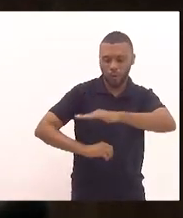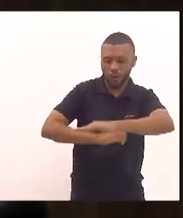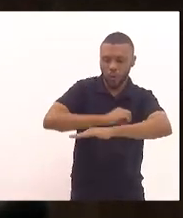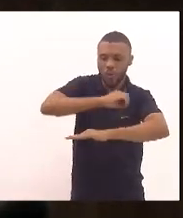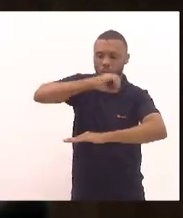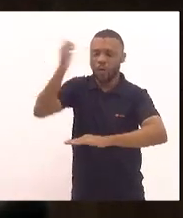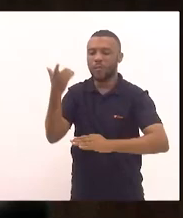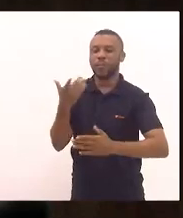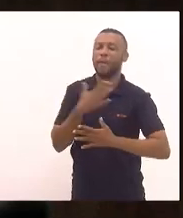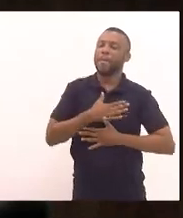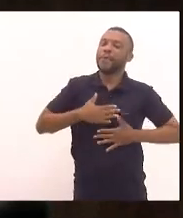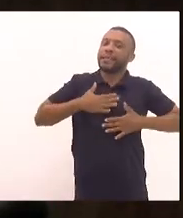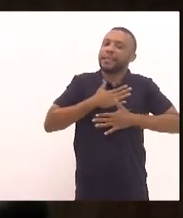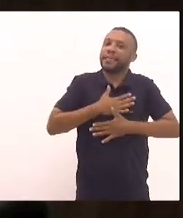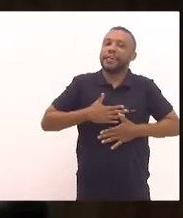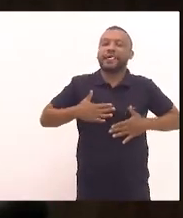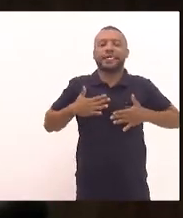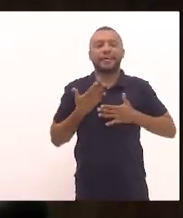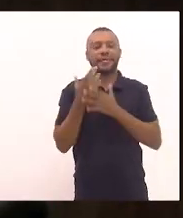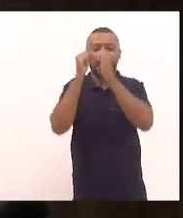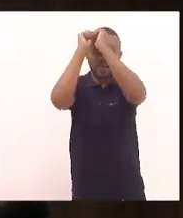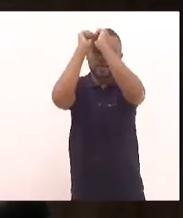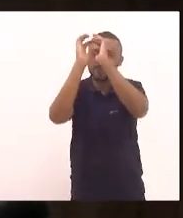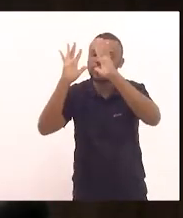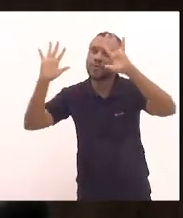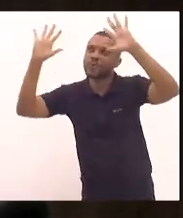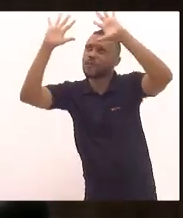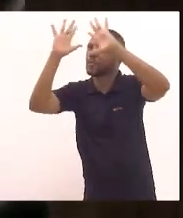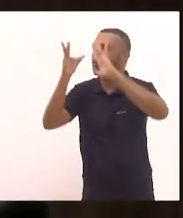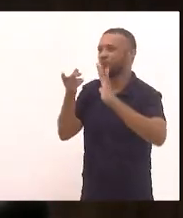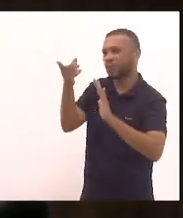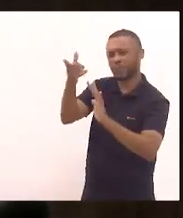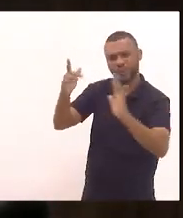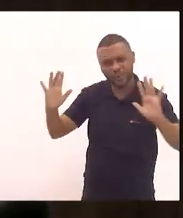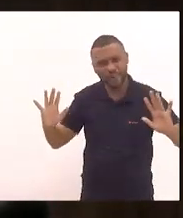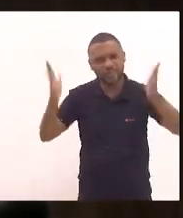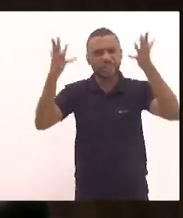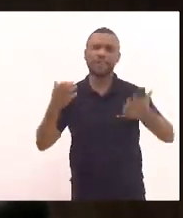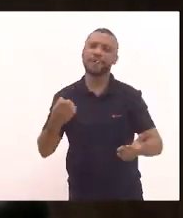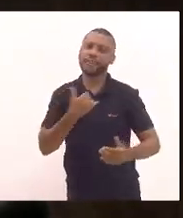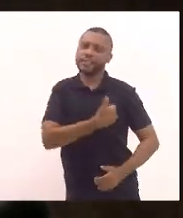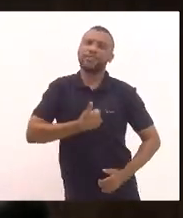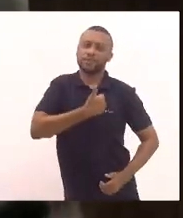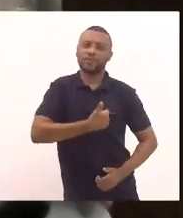gozo das eternas ilusões. É São João, é São João.